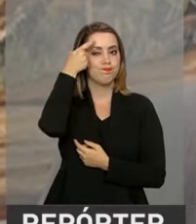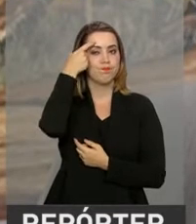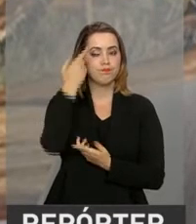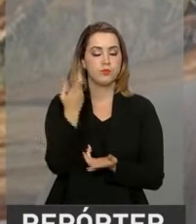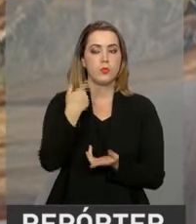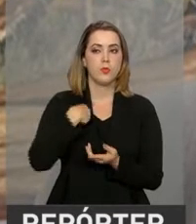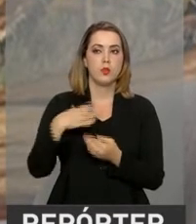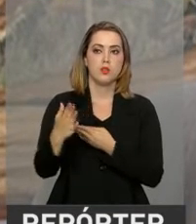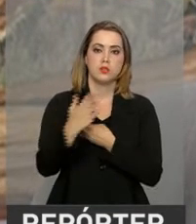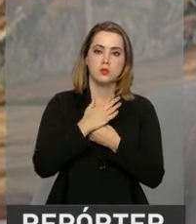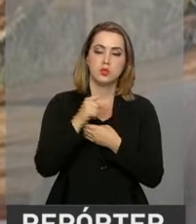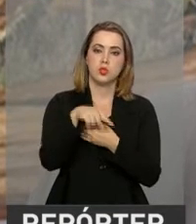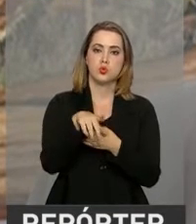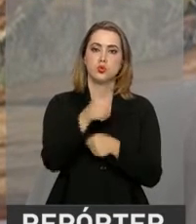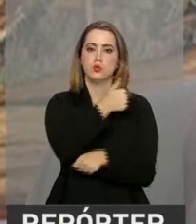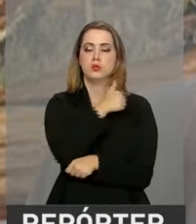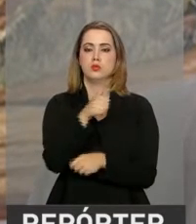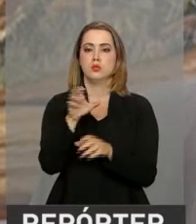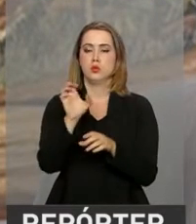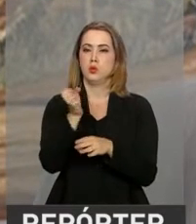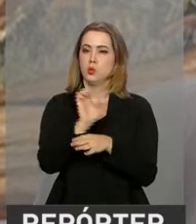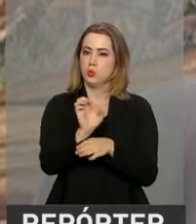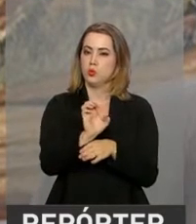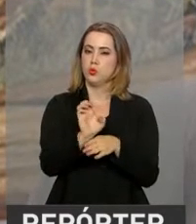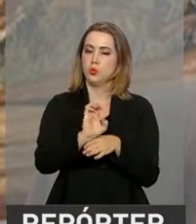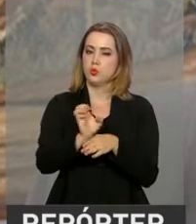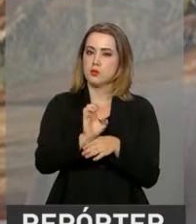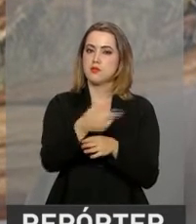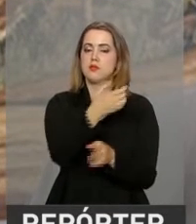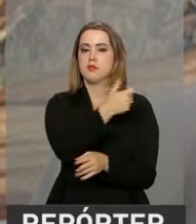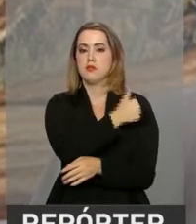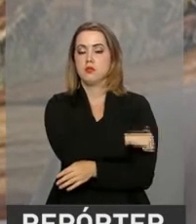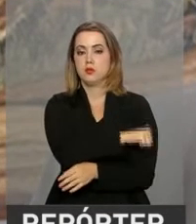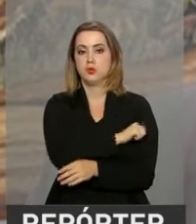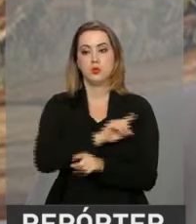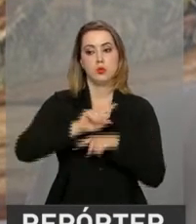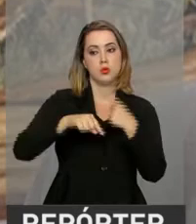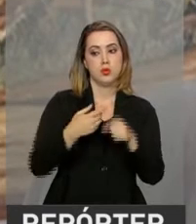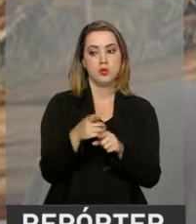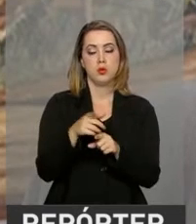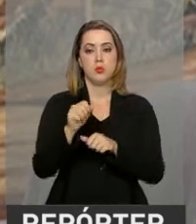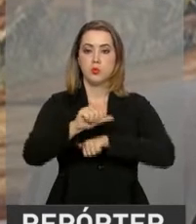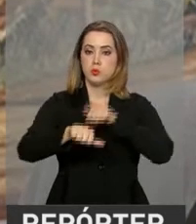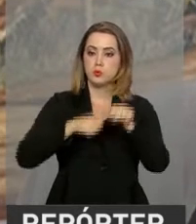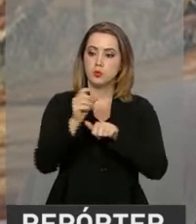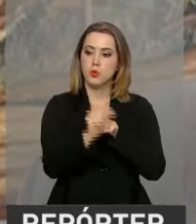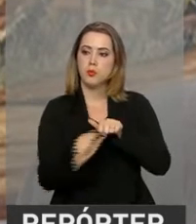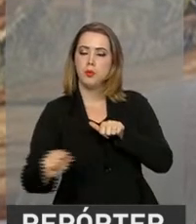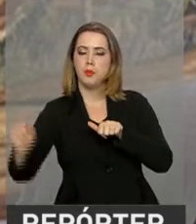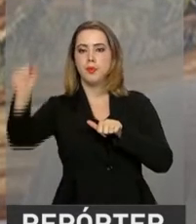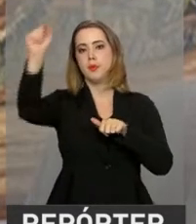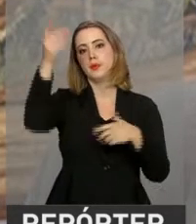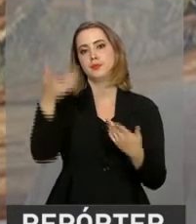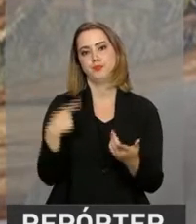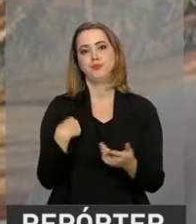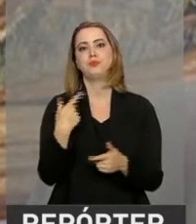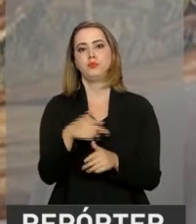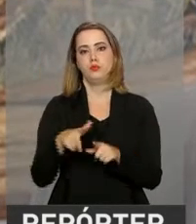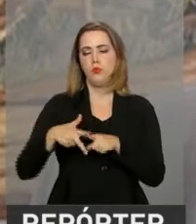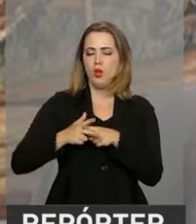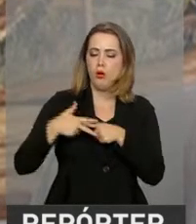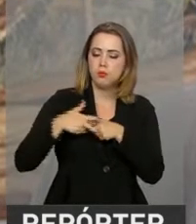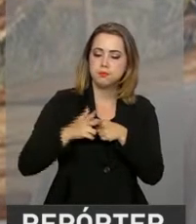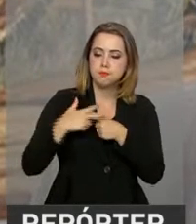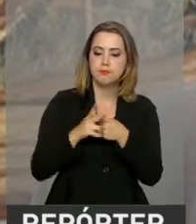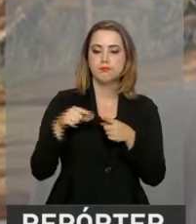com a colaboração do Rio também para muitas coisas a gente levar para nível nacional, né? Mas o sentido é de aperfeiçoar. Nós